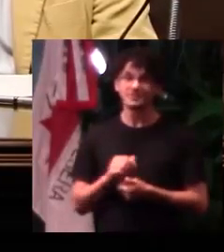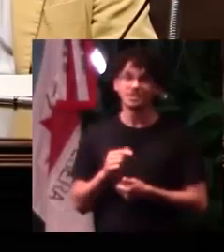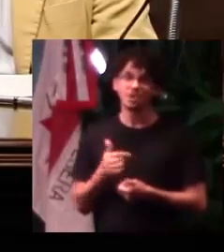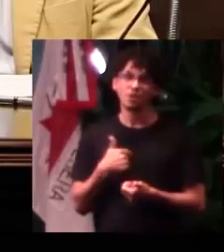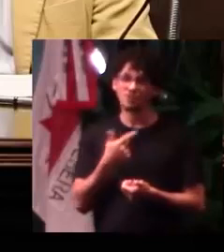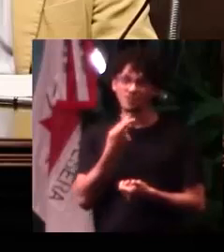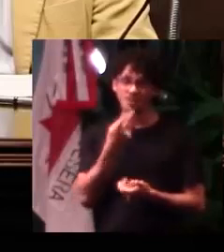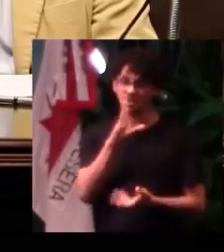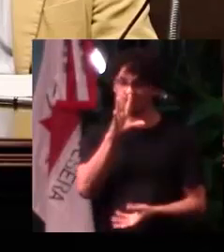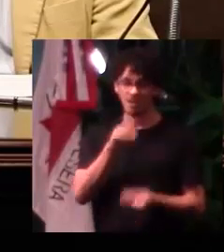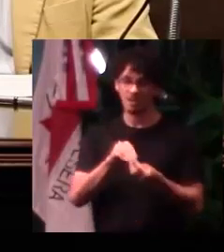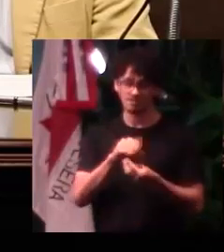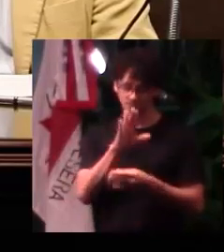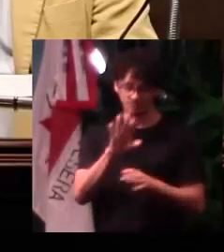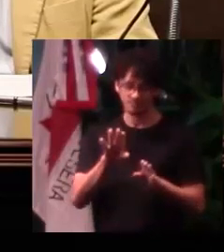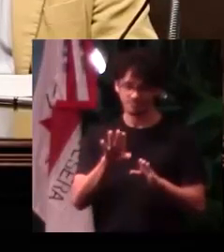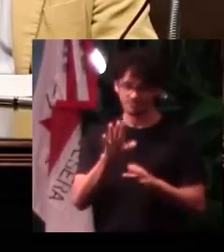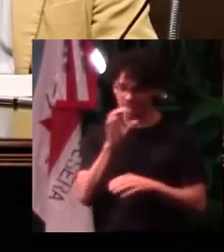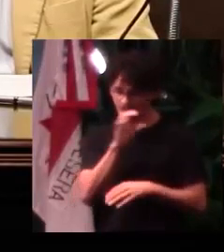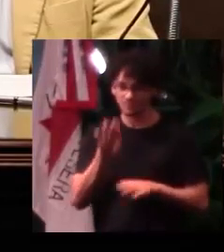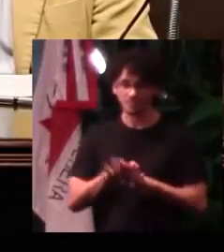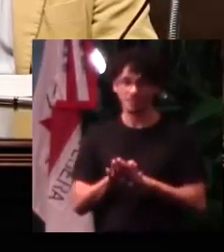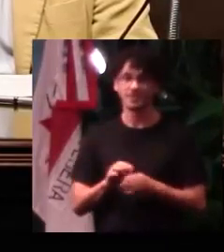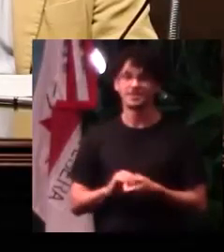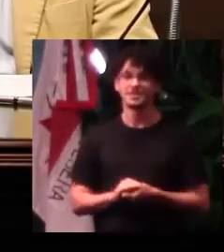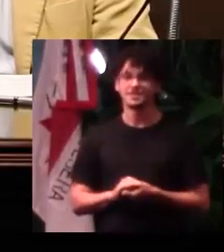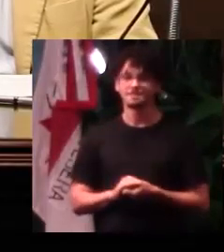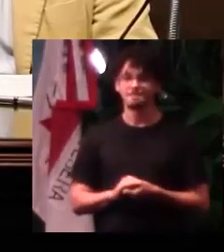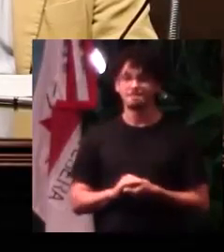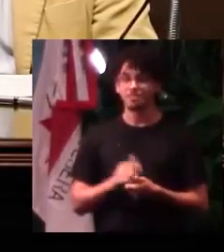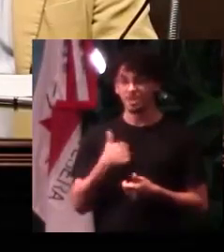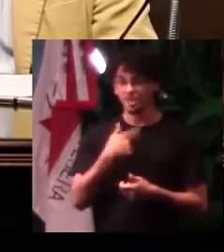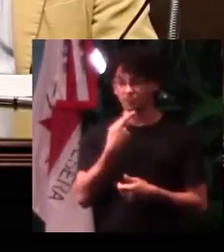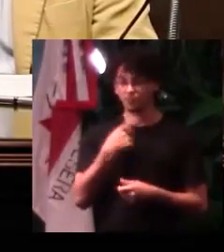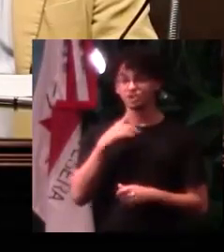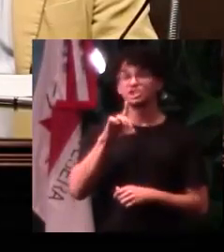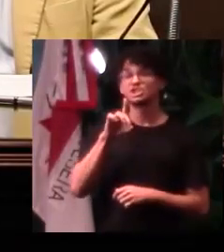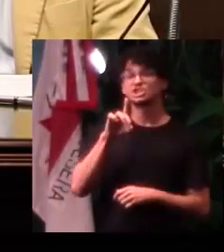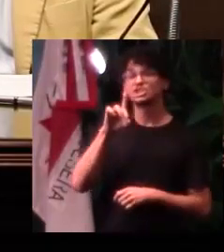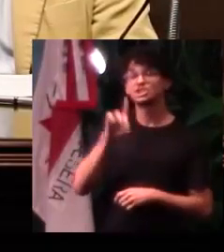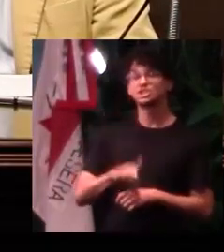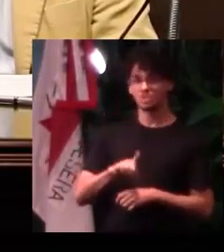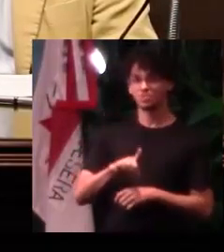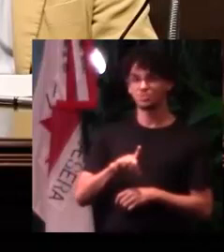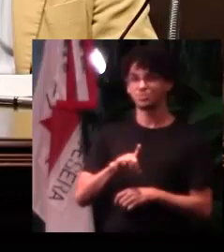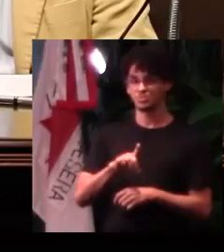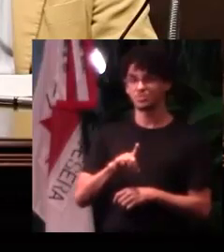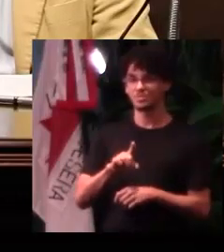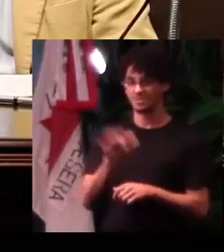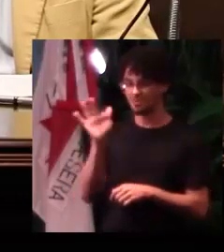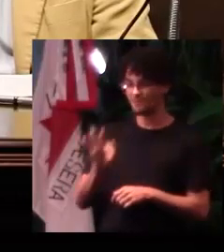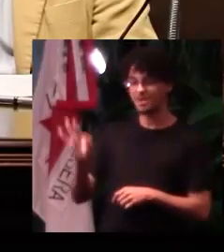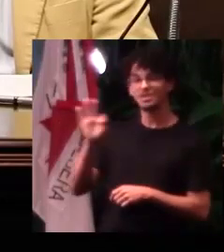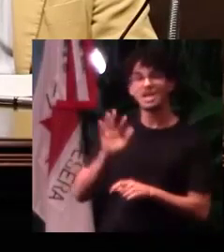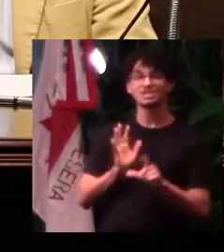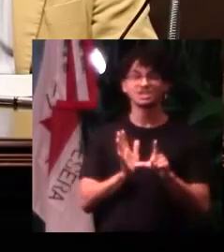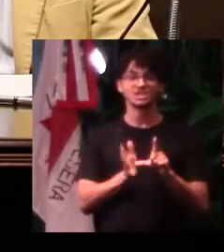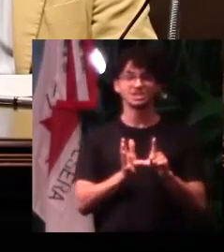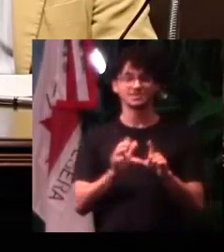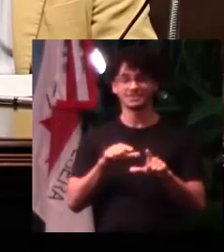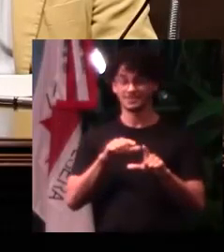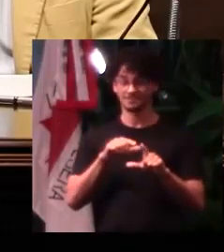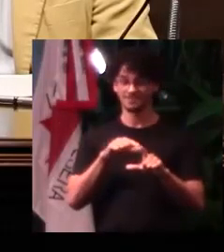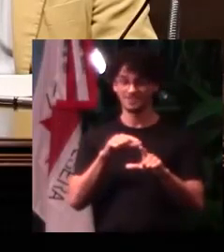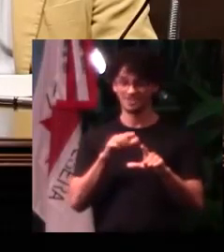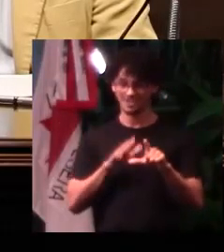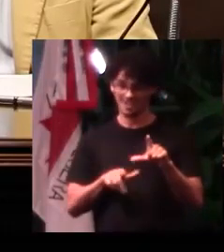Eu vou dizer rapidamente uma coisa também, tá? Eu fui diretor da Faculdade de Letras da UFMG de 90 a 94. Naquela